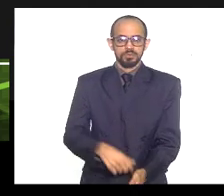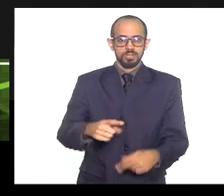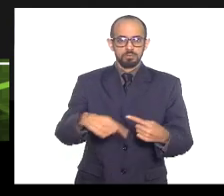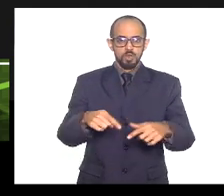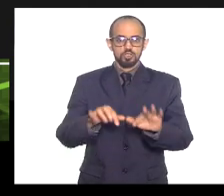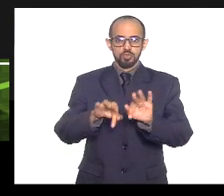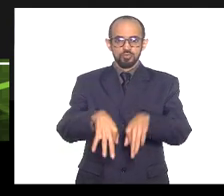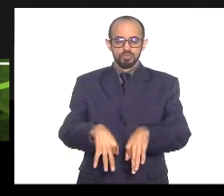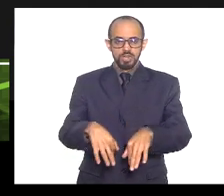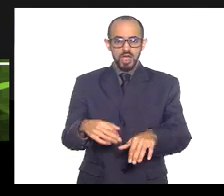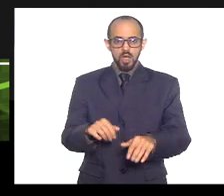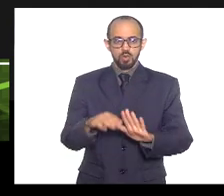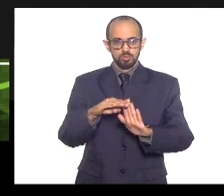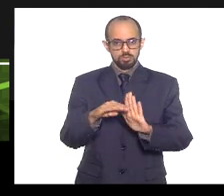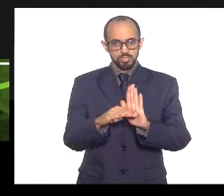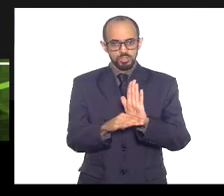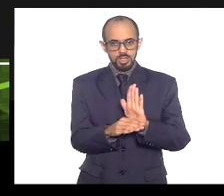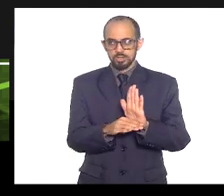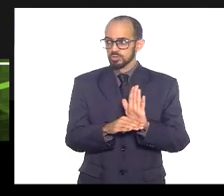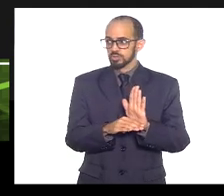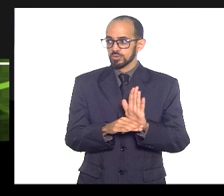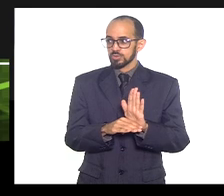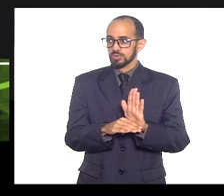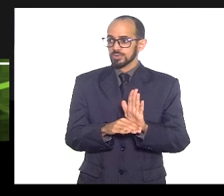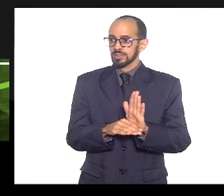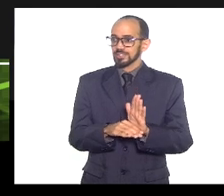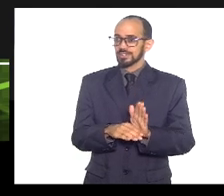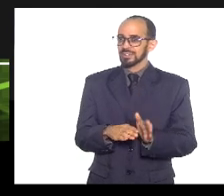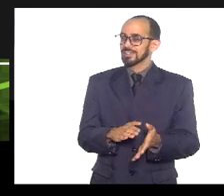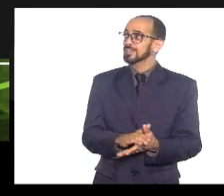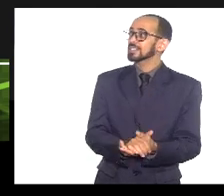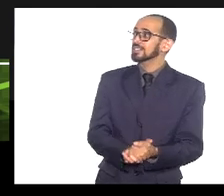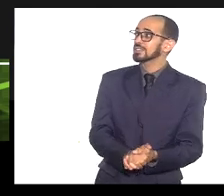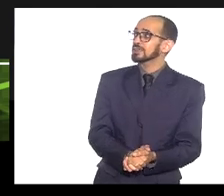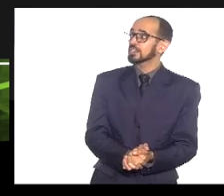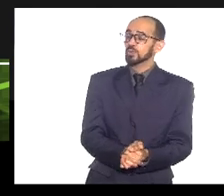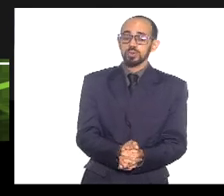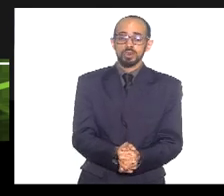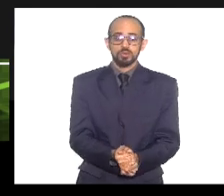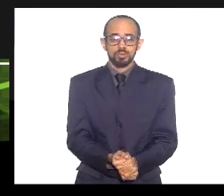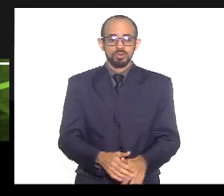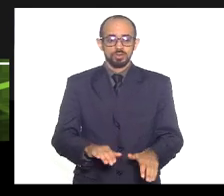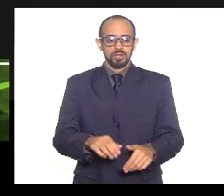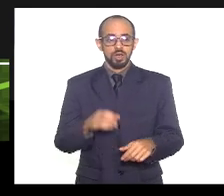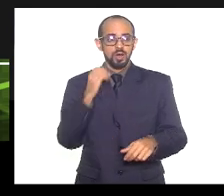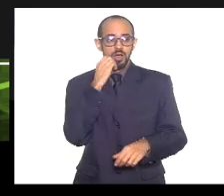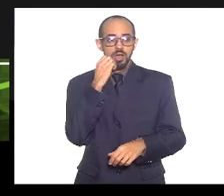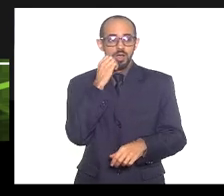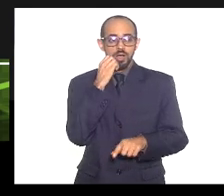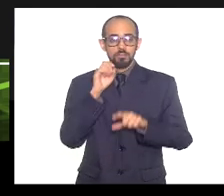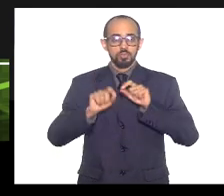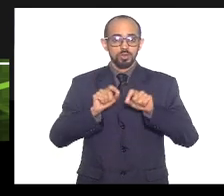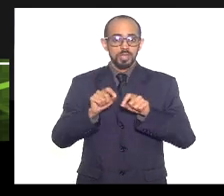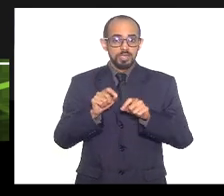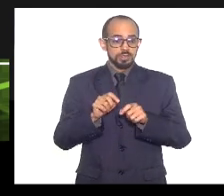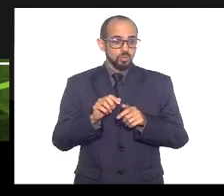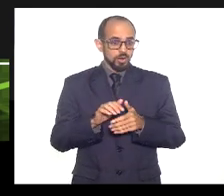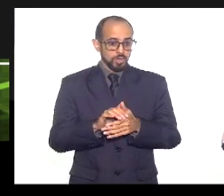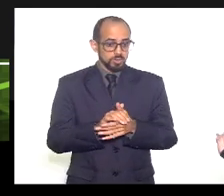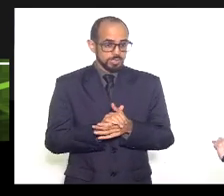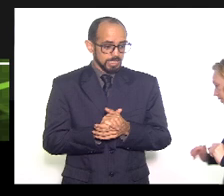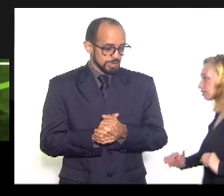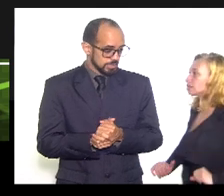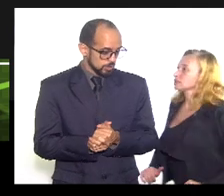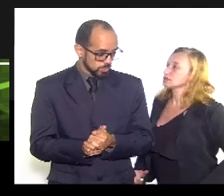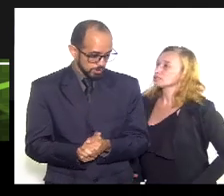do processo, no momento da destinação do bem. Realmente o nosso entendimento, obviamente, né, estamos aqui respondendo uma